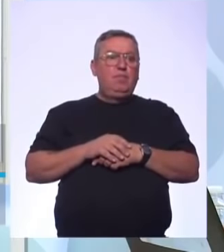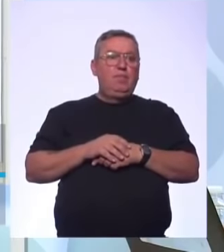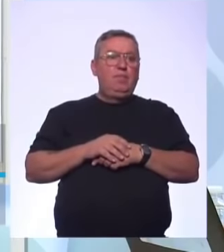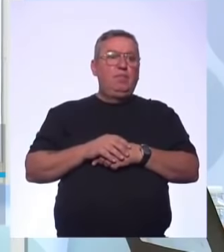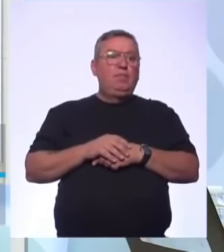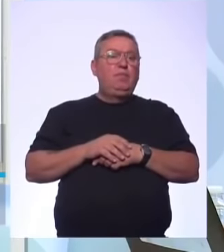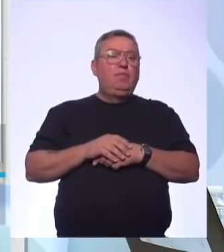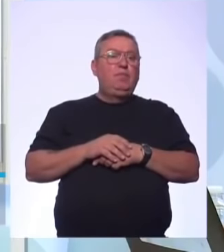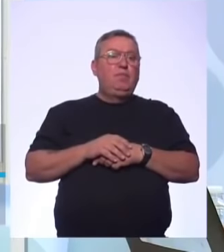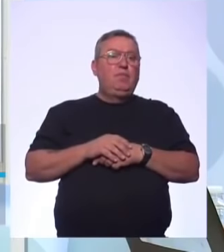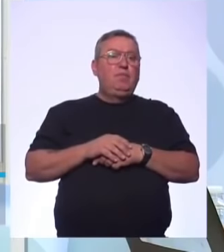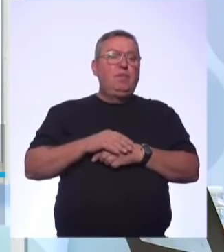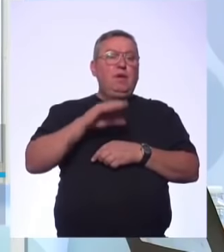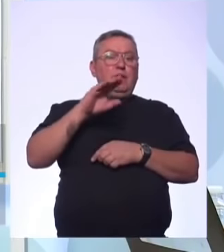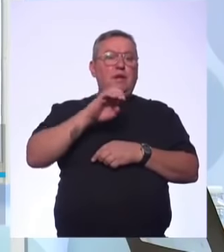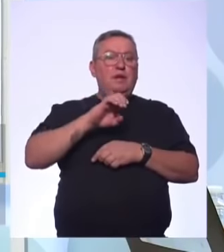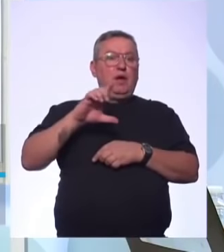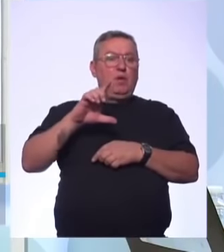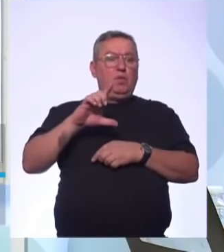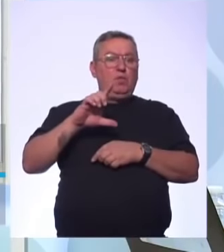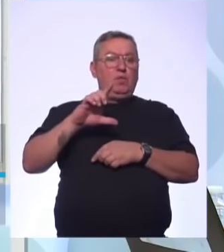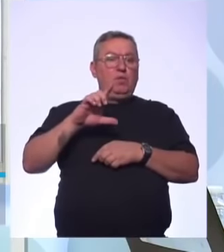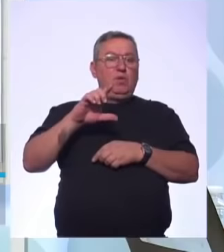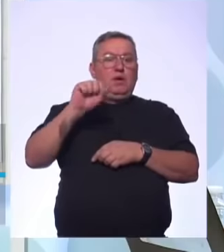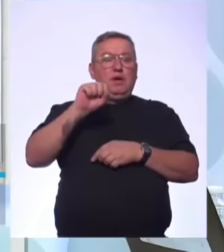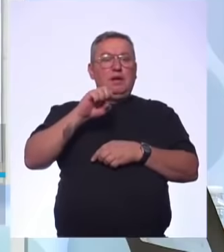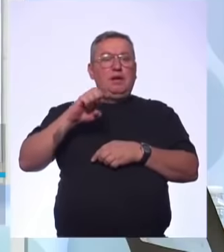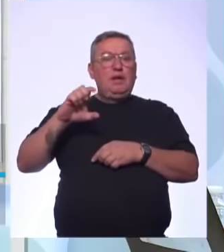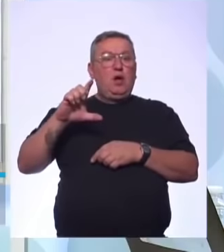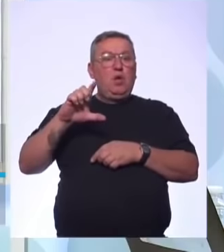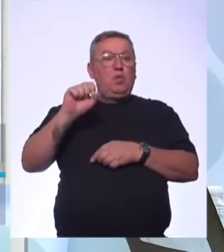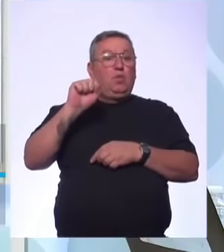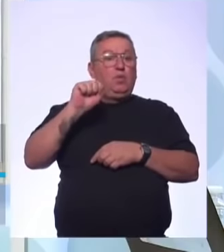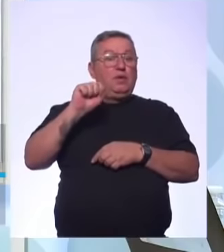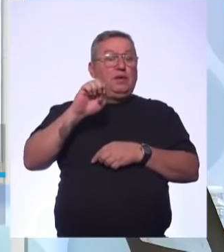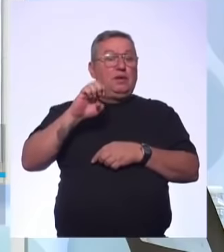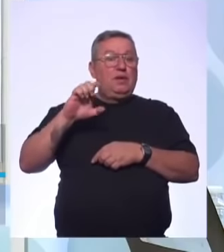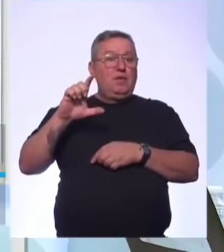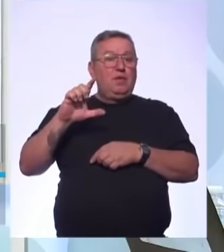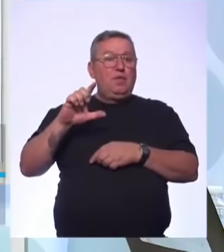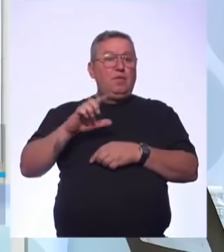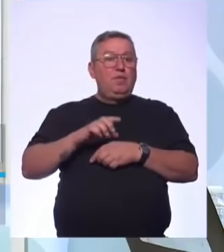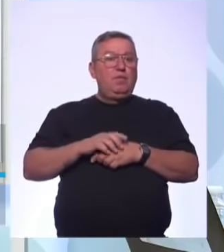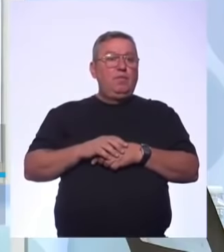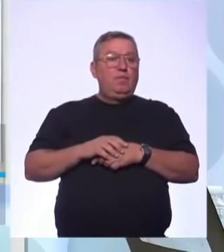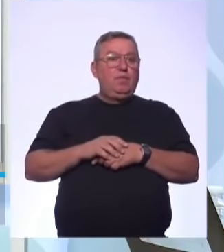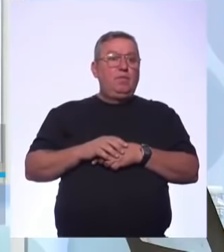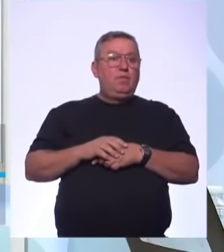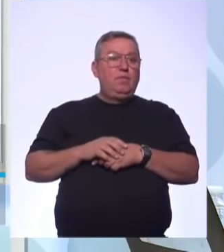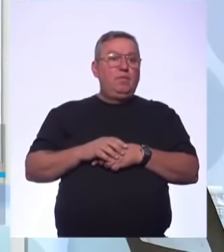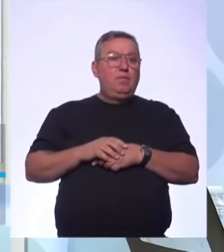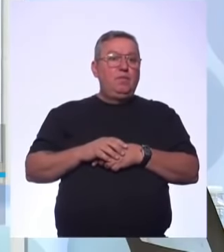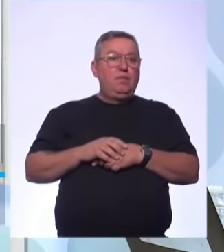About, tá? Cell, ó, igualzinho, ó. Cell. Olha, eu escreveria assim, ó.